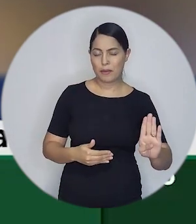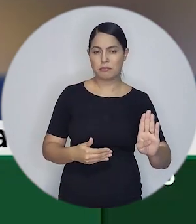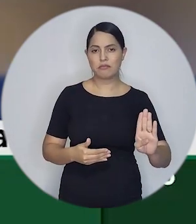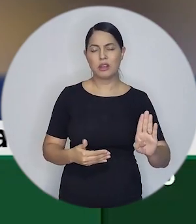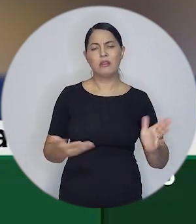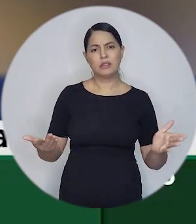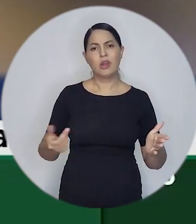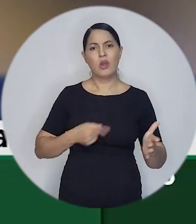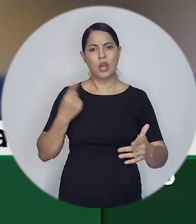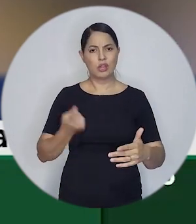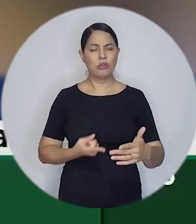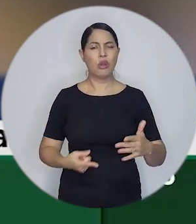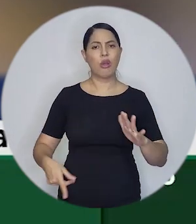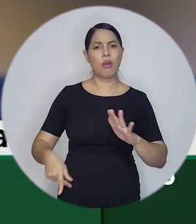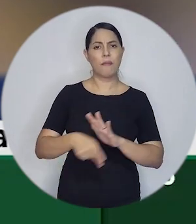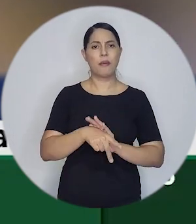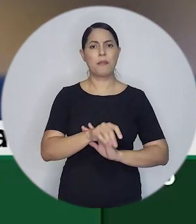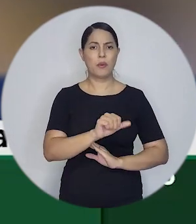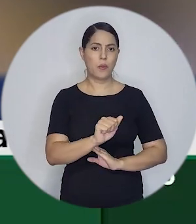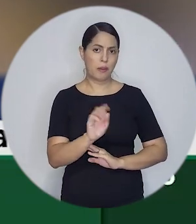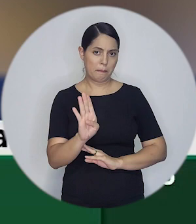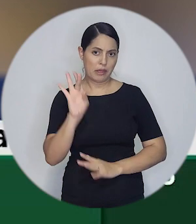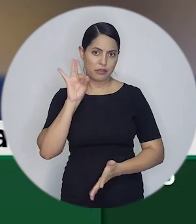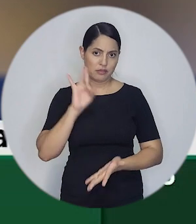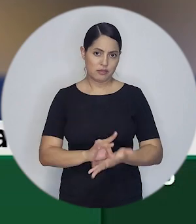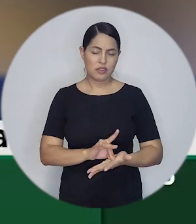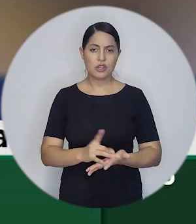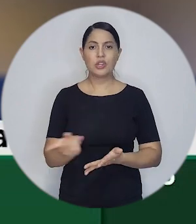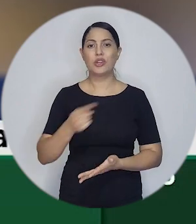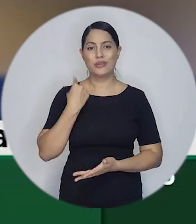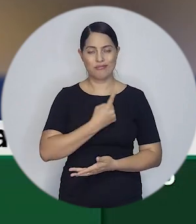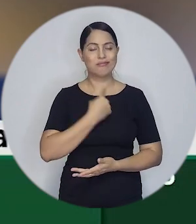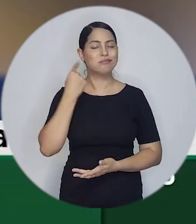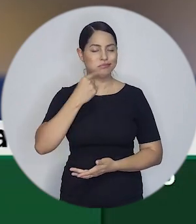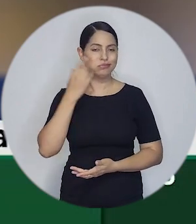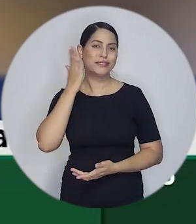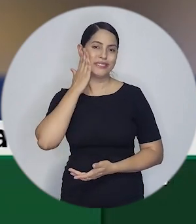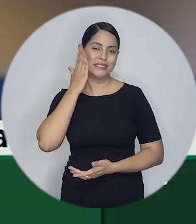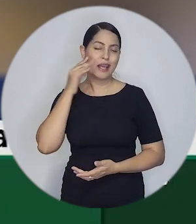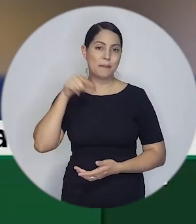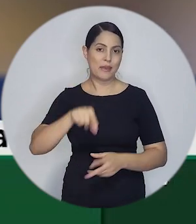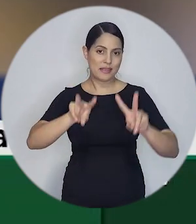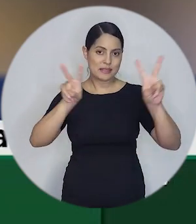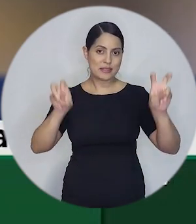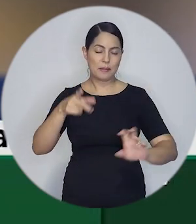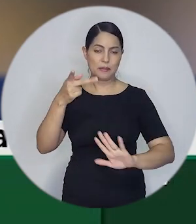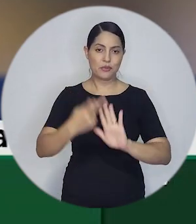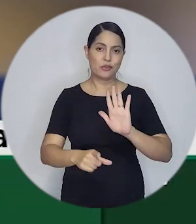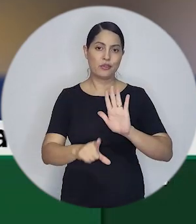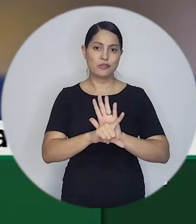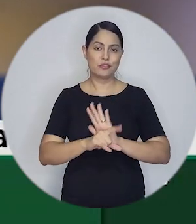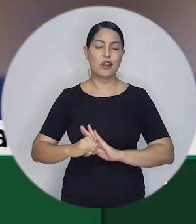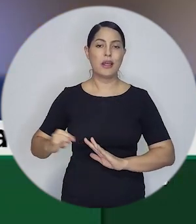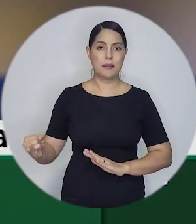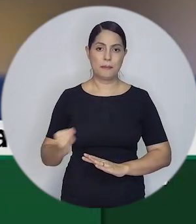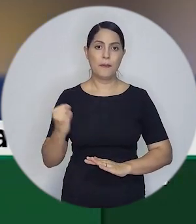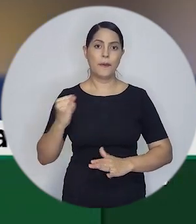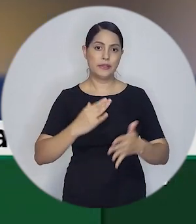OAB. Então, é muito interno da Ordem dos Advogados do Brasil e nós todos advogados sabemos da importância